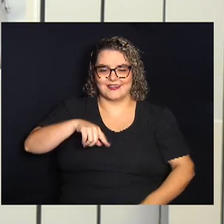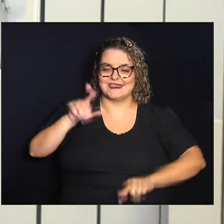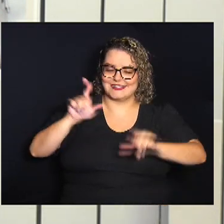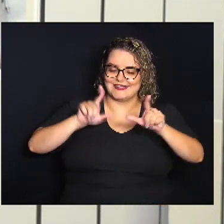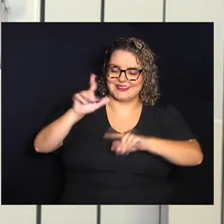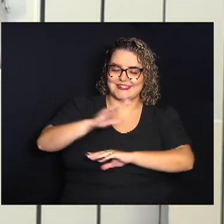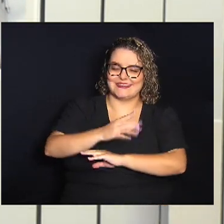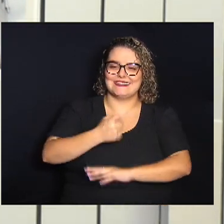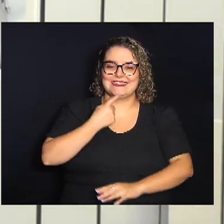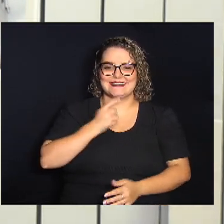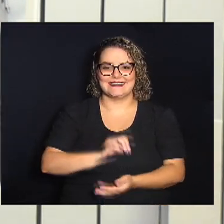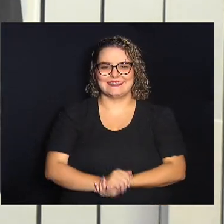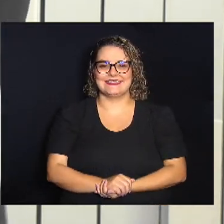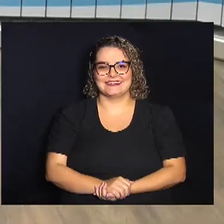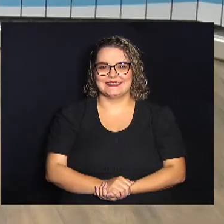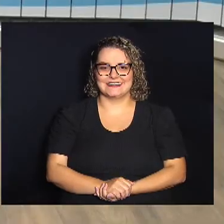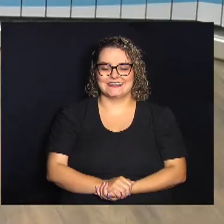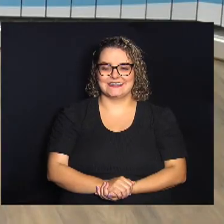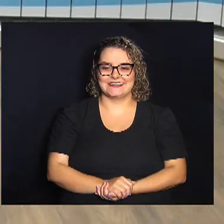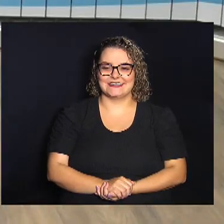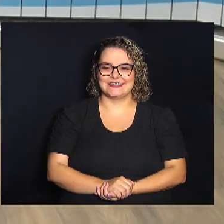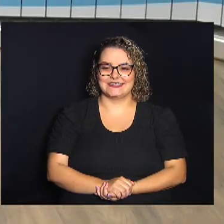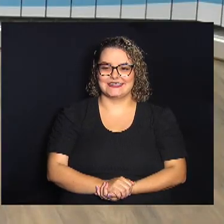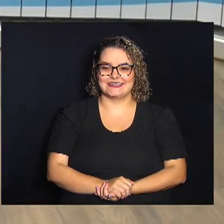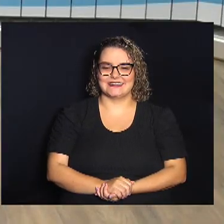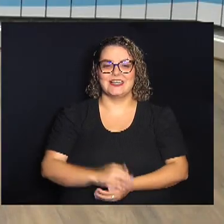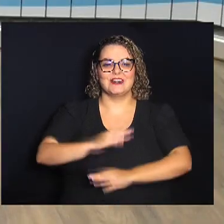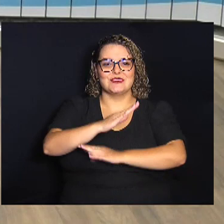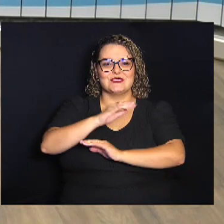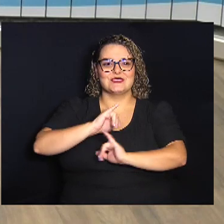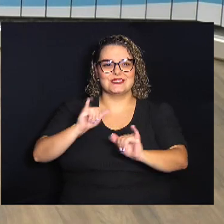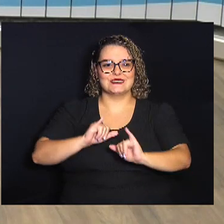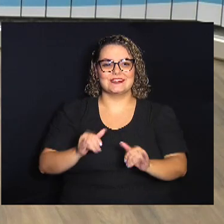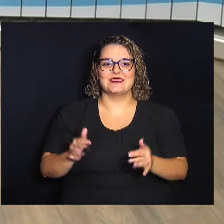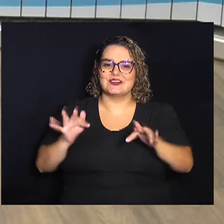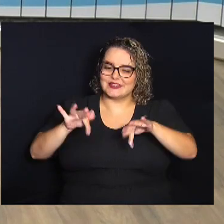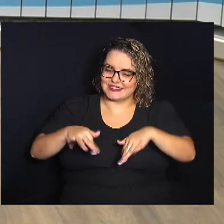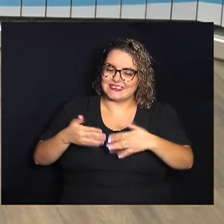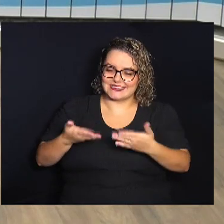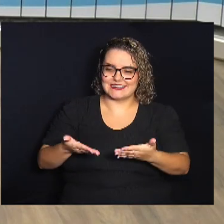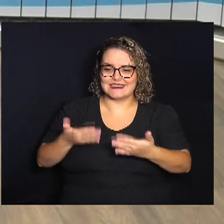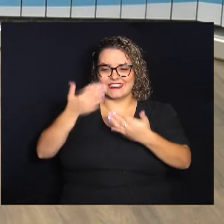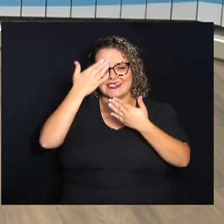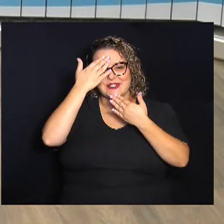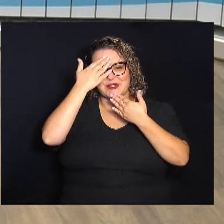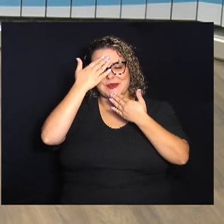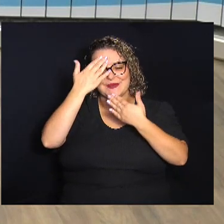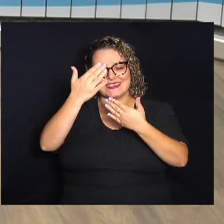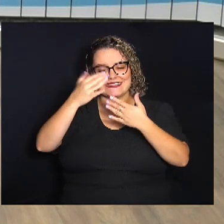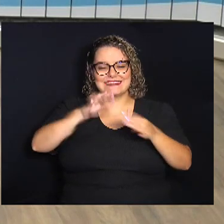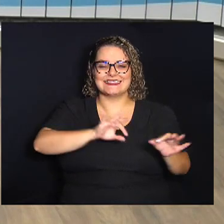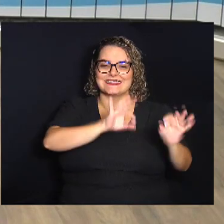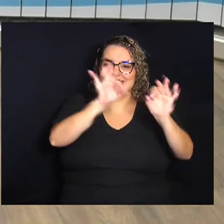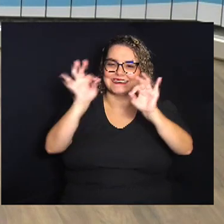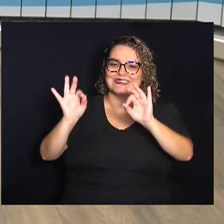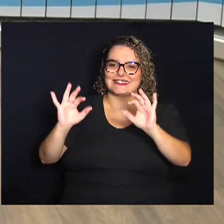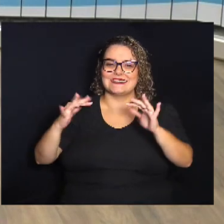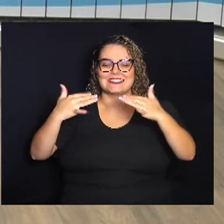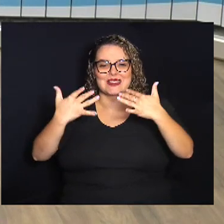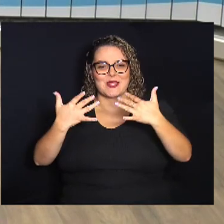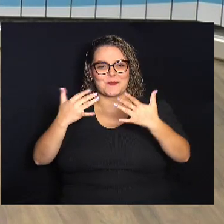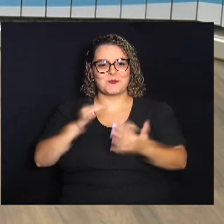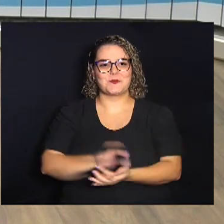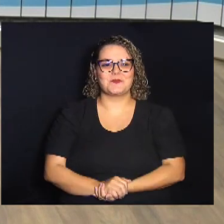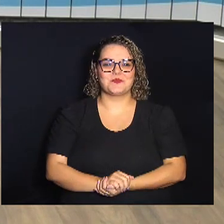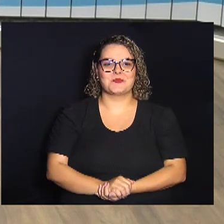pela TV Câmara Campinas. O Jornal Câmara Notícia fica por aqui. Muito obrigado pela sua companhia, pela sua